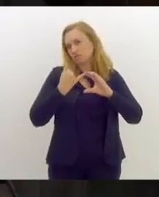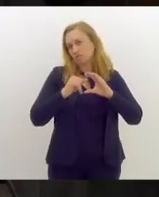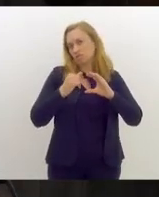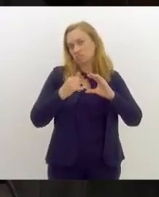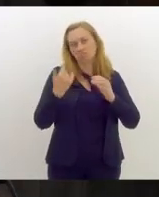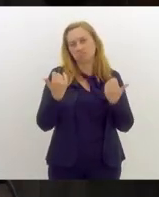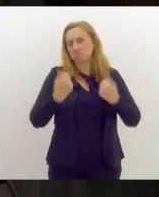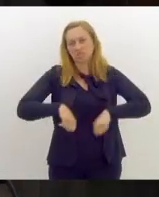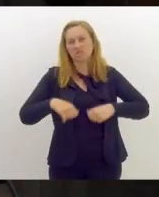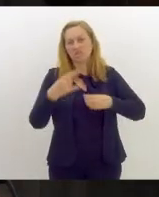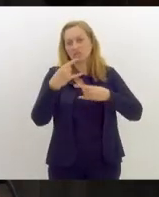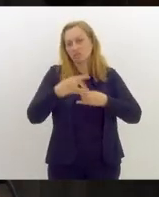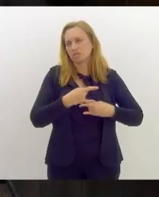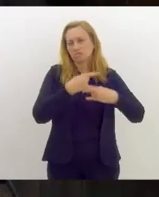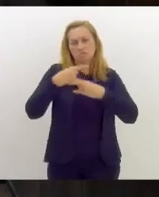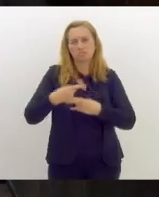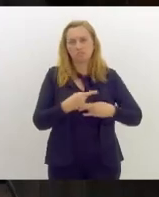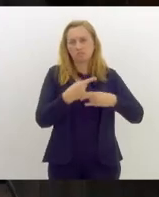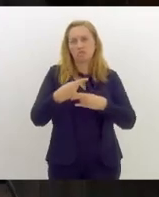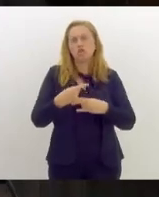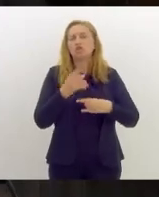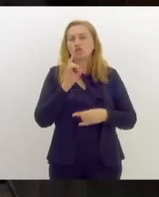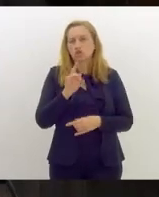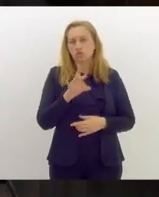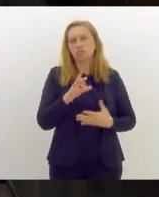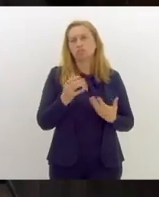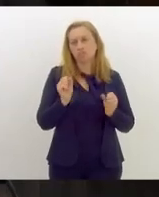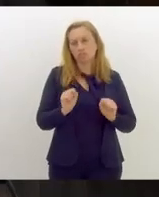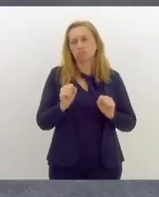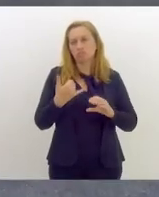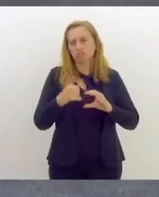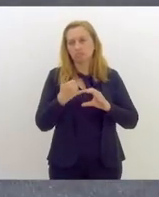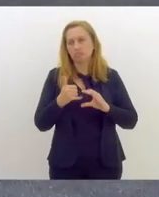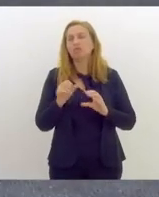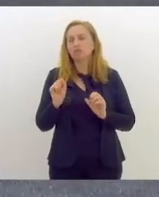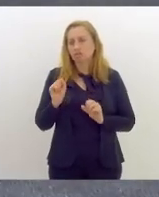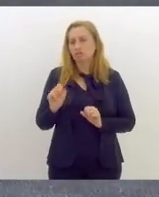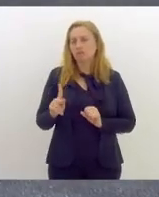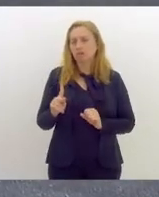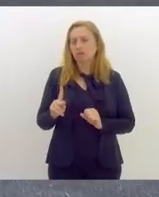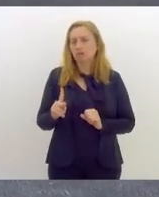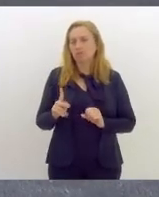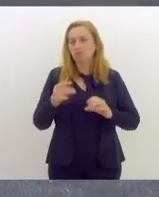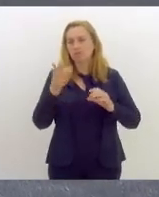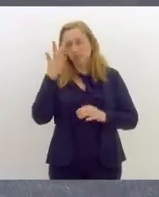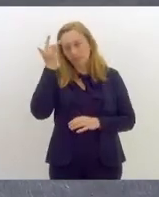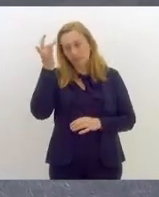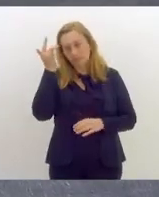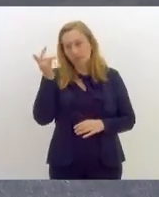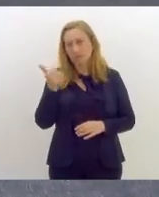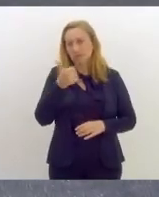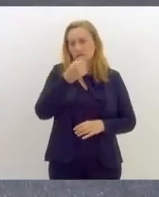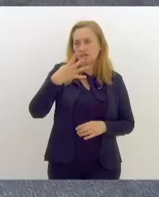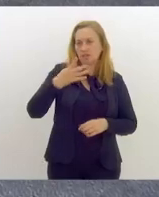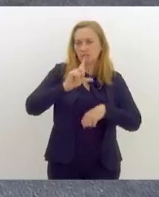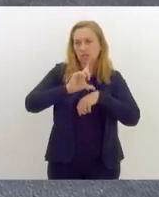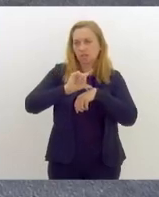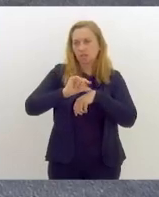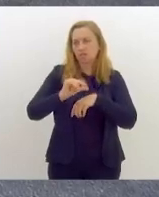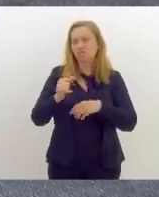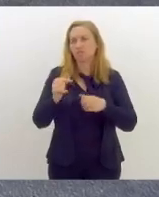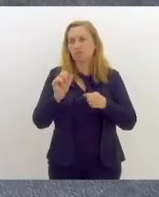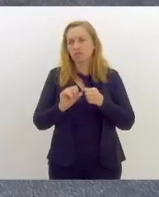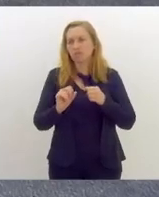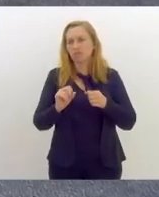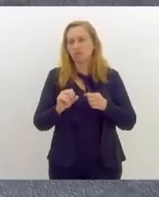se for apenas para deliberar pela audiência pública eu acho que facilita para todo mundo nosso gestão fazer marcadas às 14 horas vou fazer por